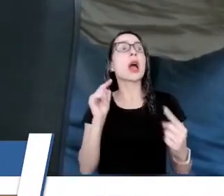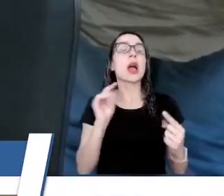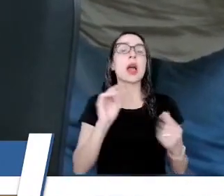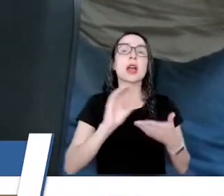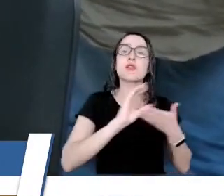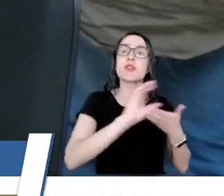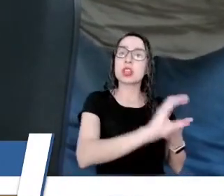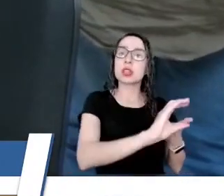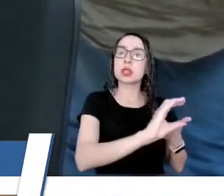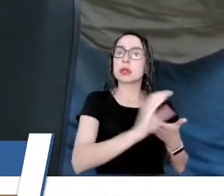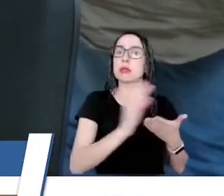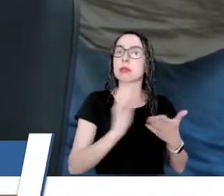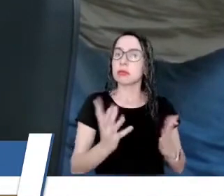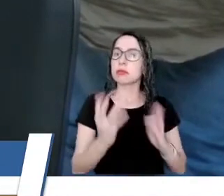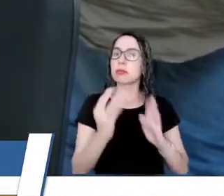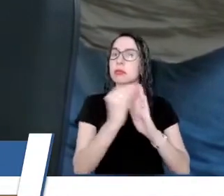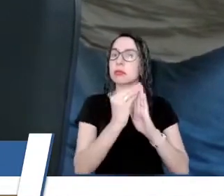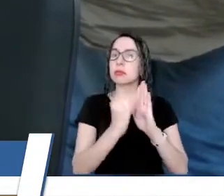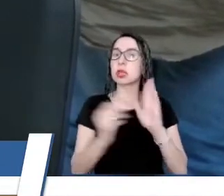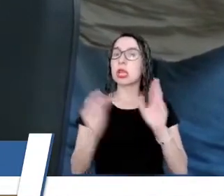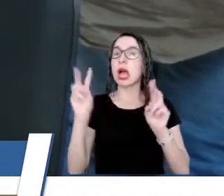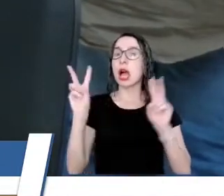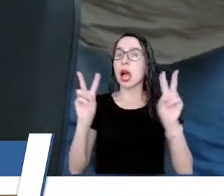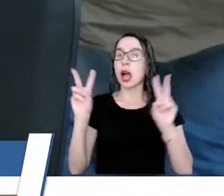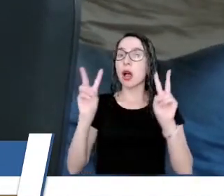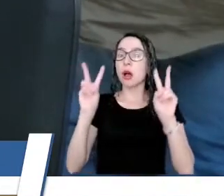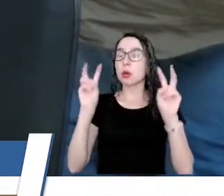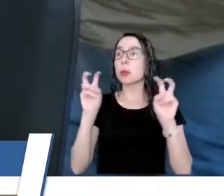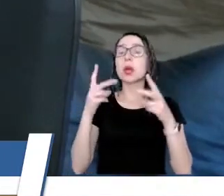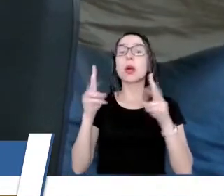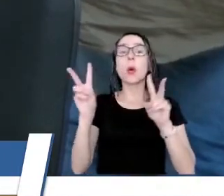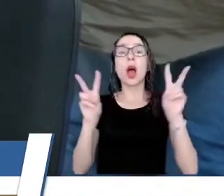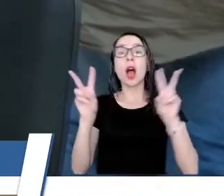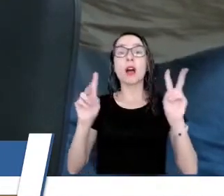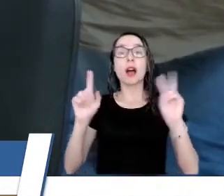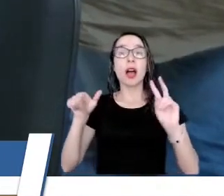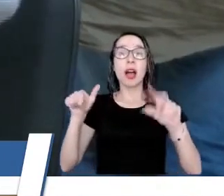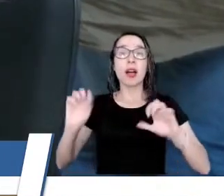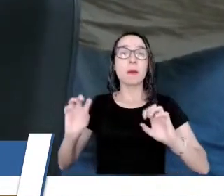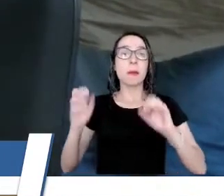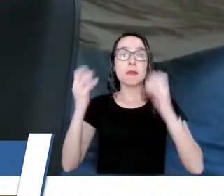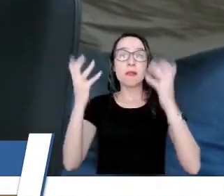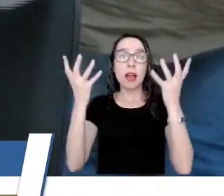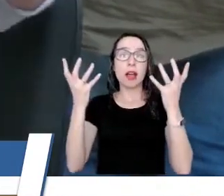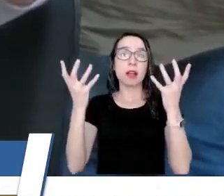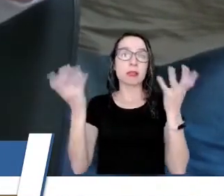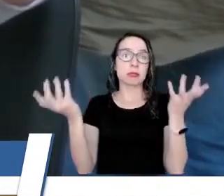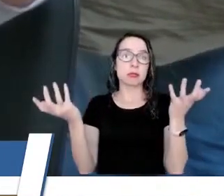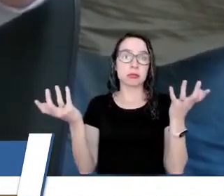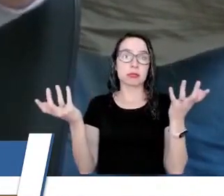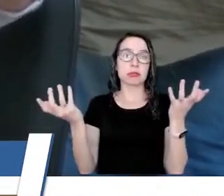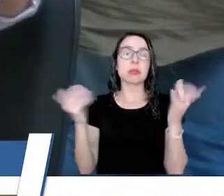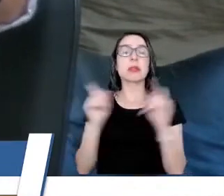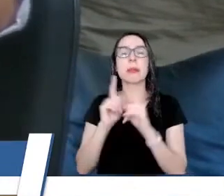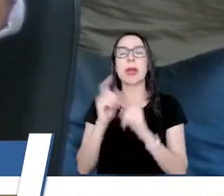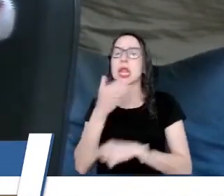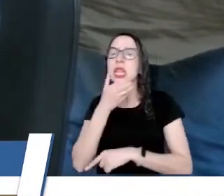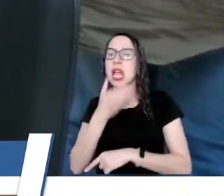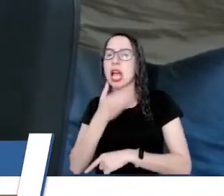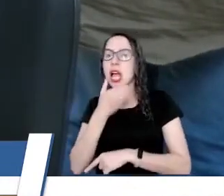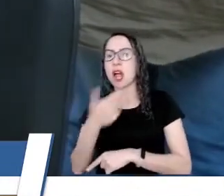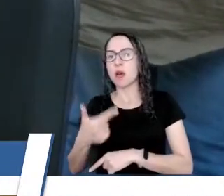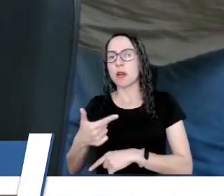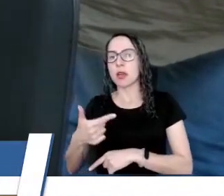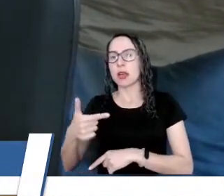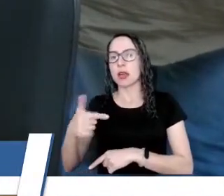a dotação do Carnaval? Porque o Carnaval é uma festa, da mesma coisa que o Natal é dia 25 de dezembro,